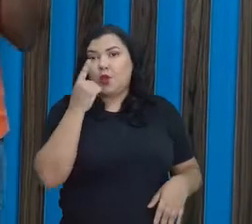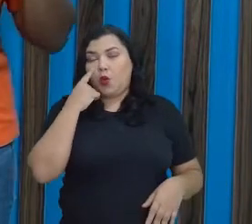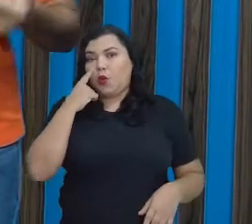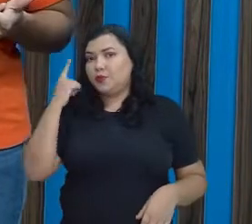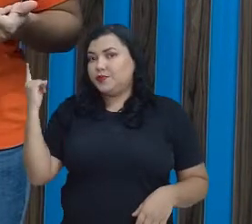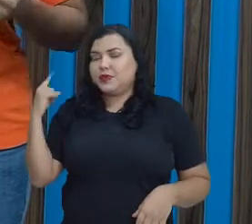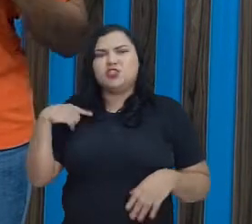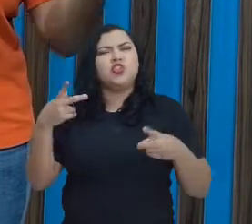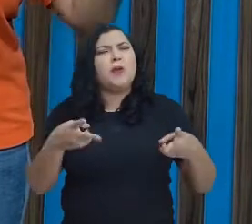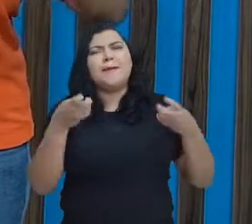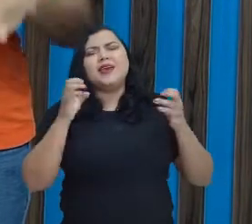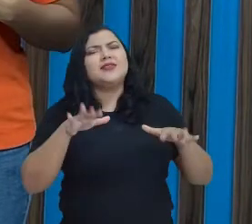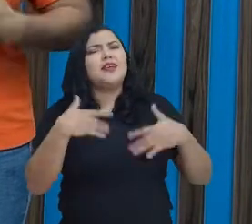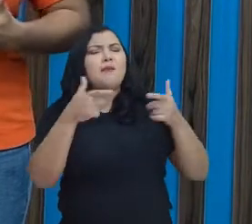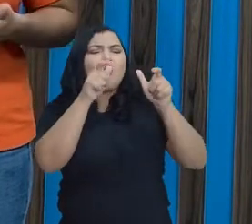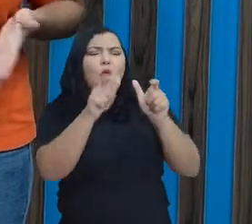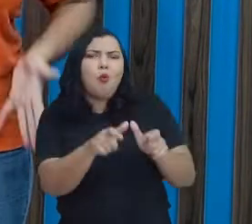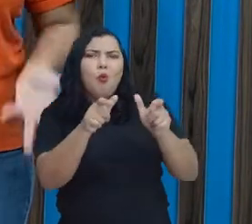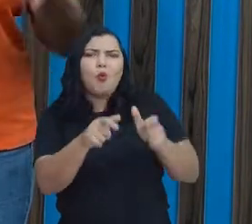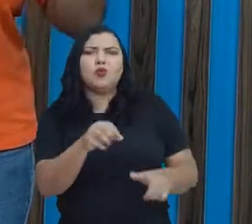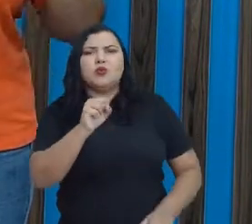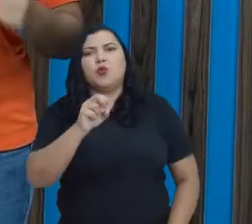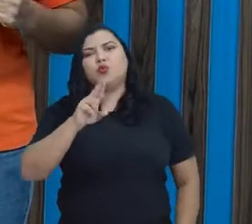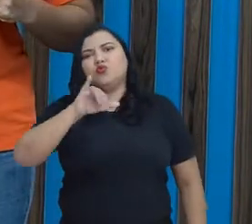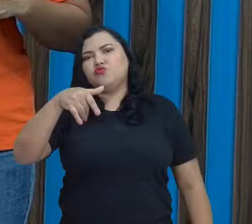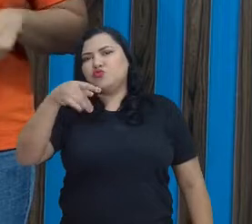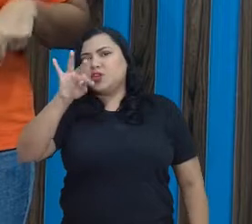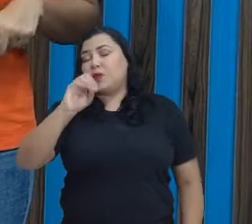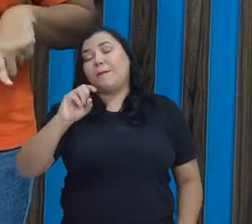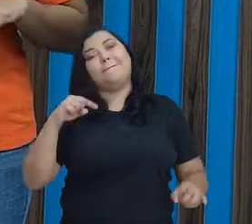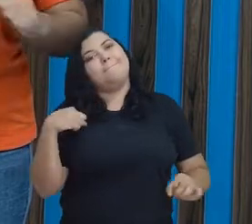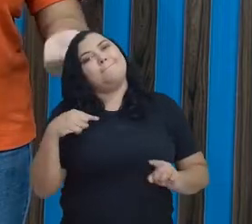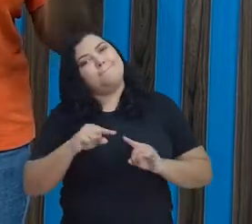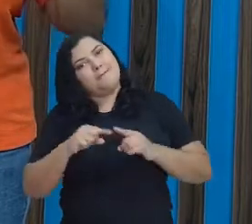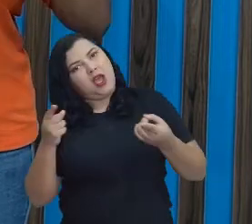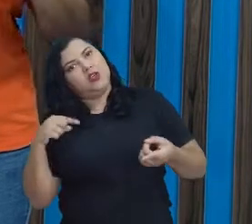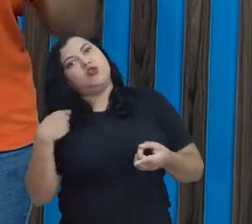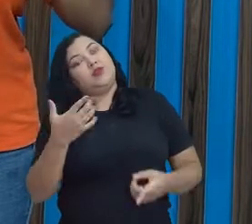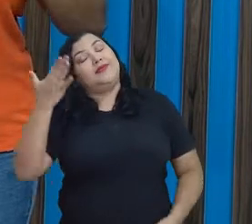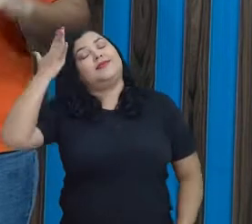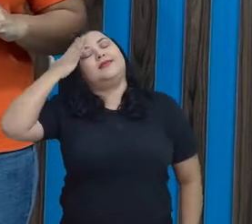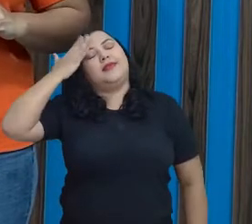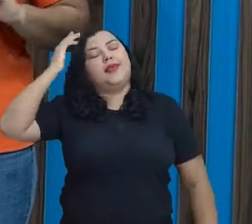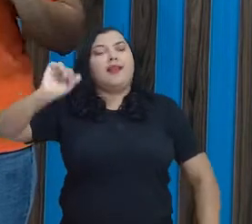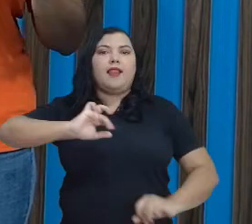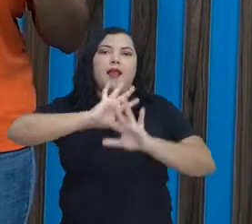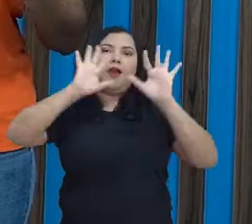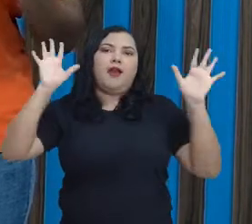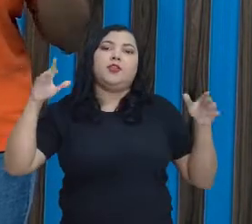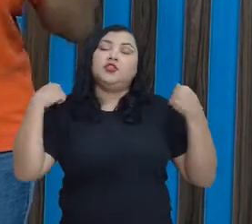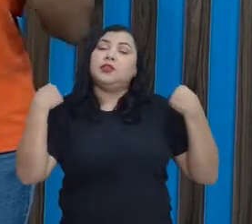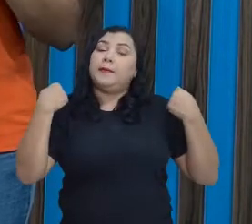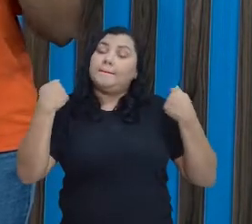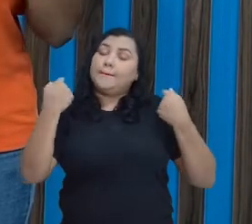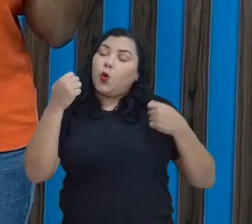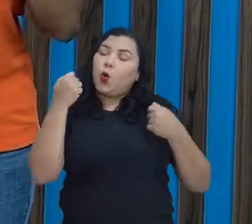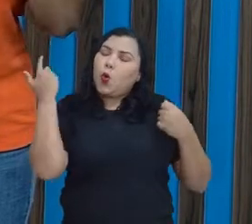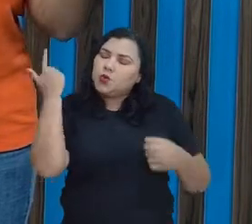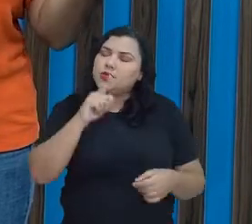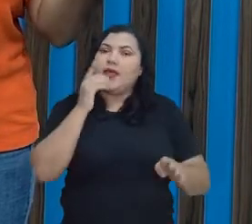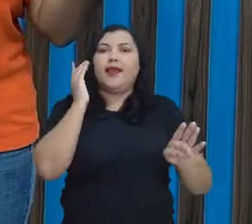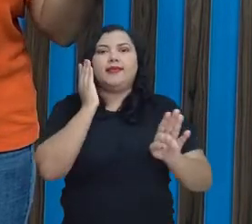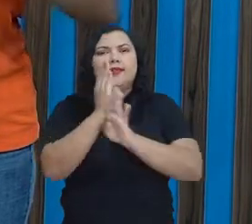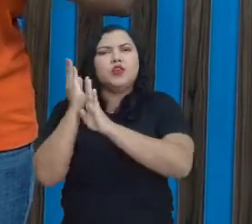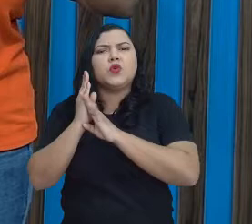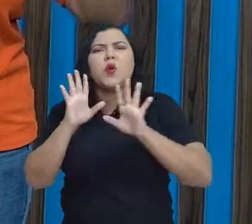na oração, mas a gente consegue subentender, a gente consegue descobrir qual é o sujeito através de onde? Através de